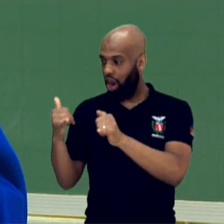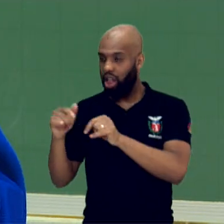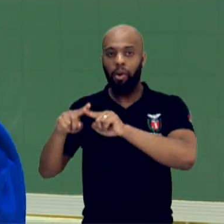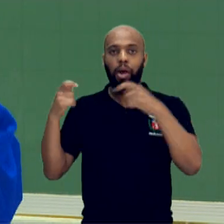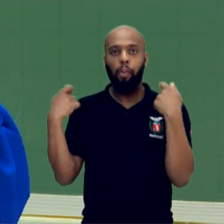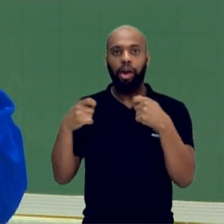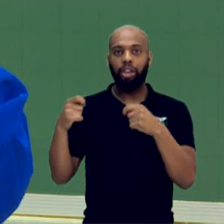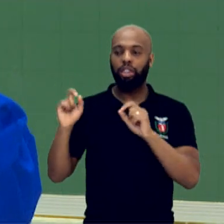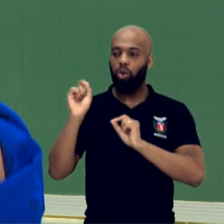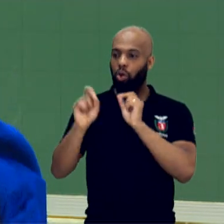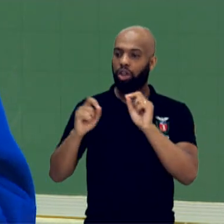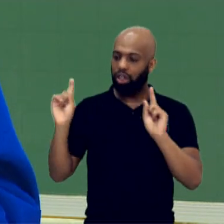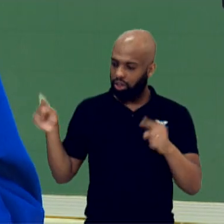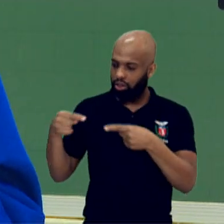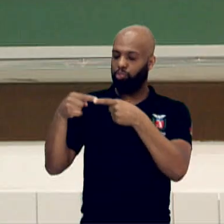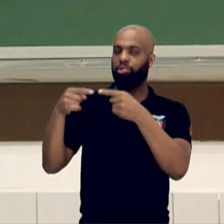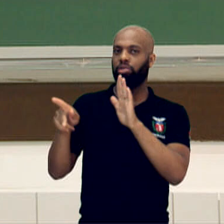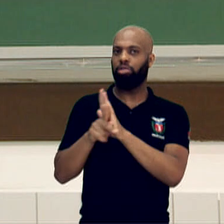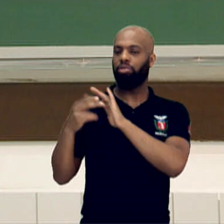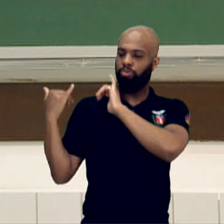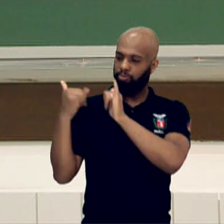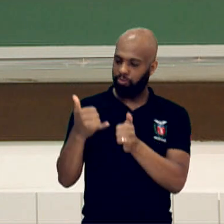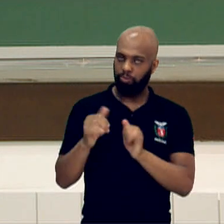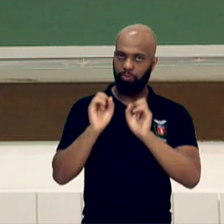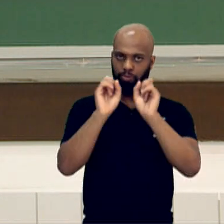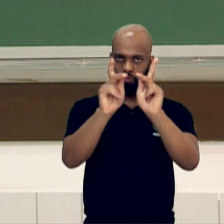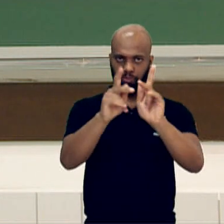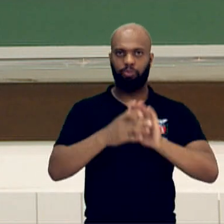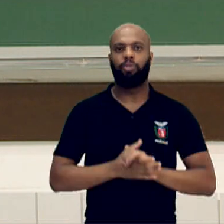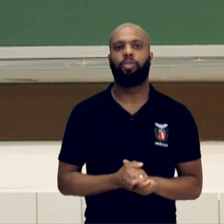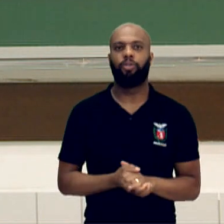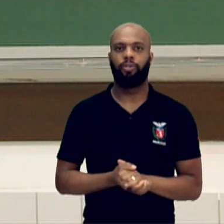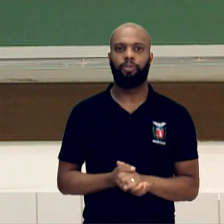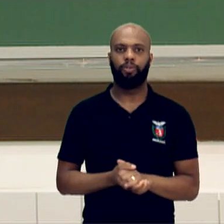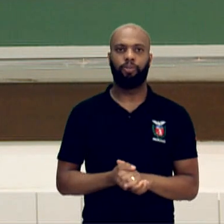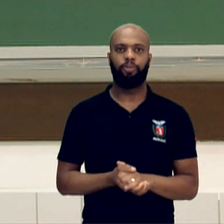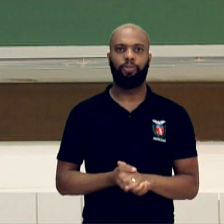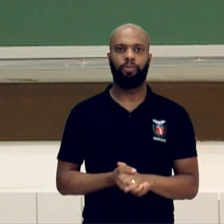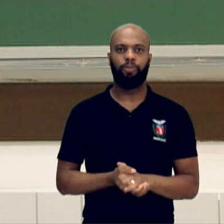ele tem que conversar com a lenda, ok?